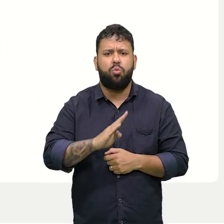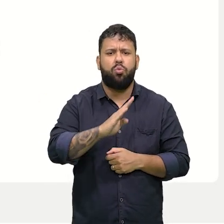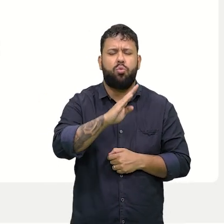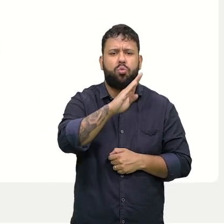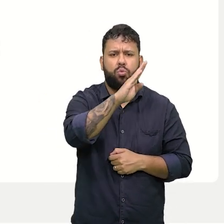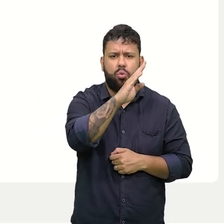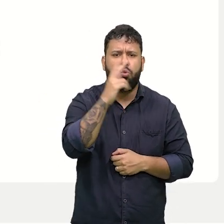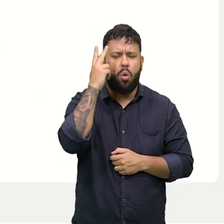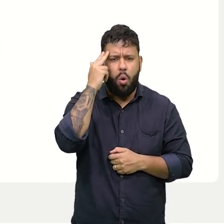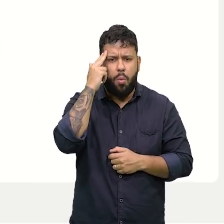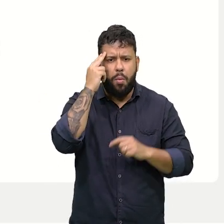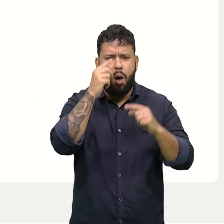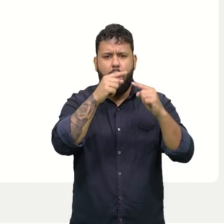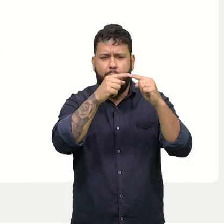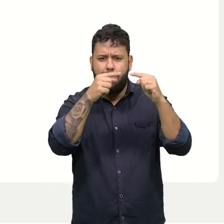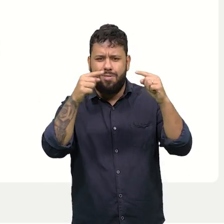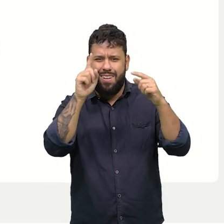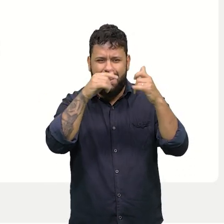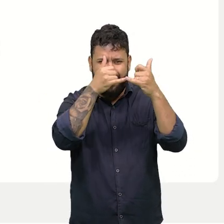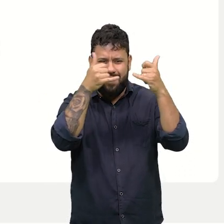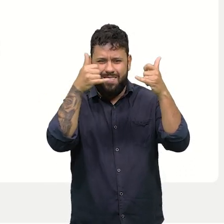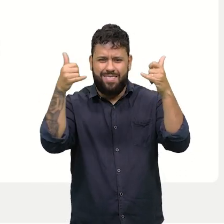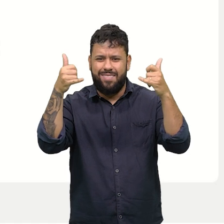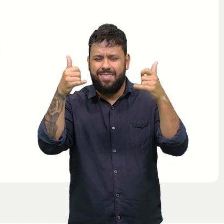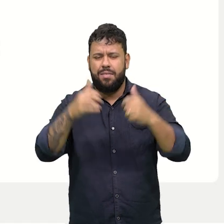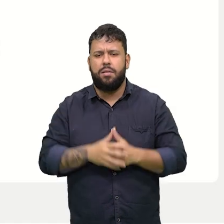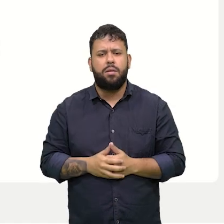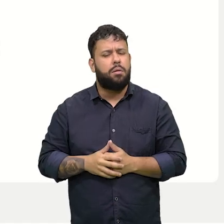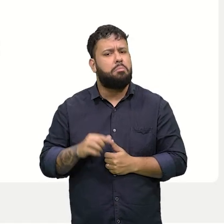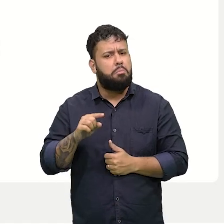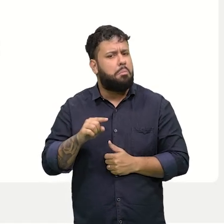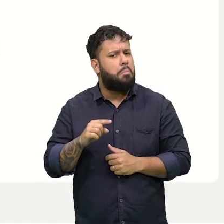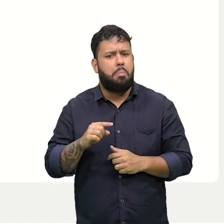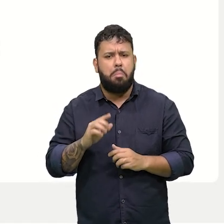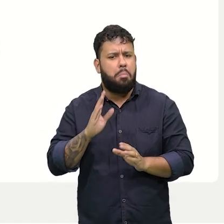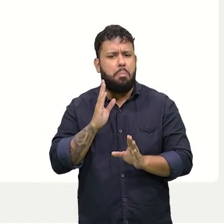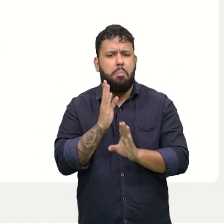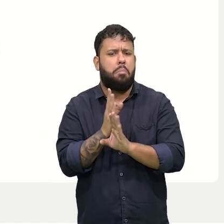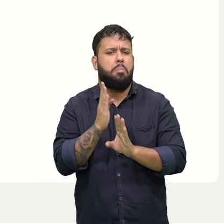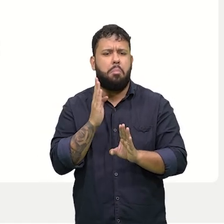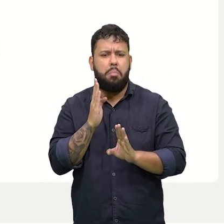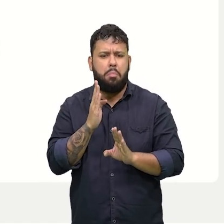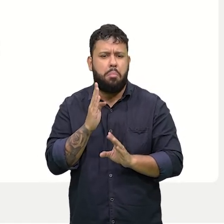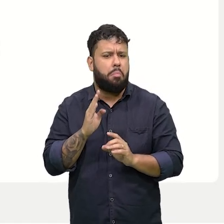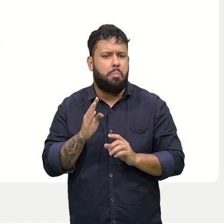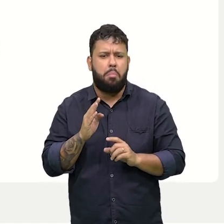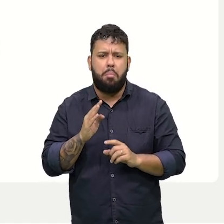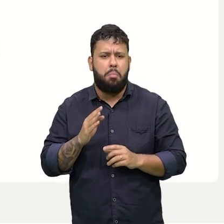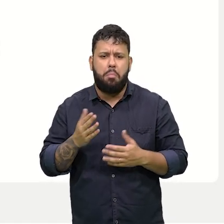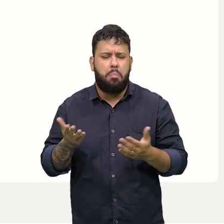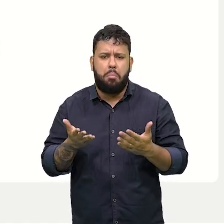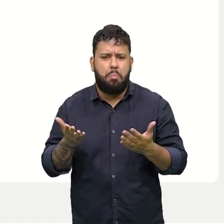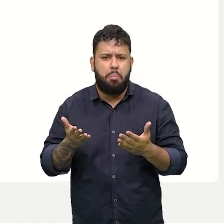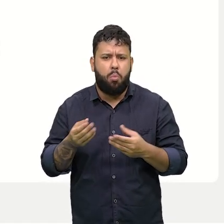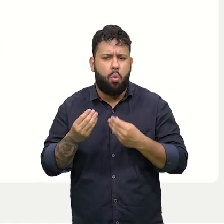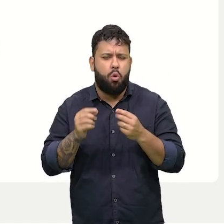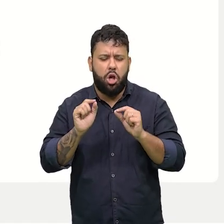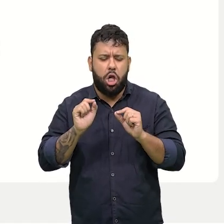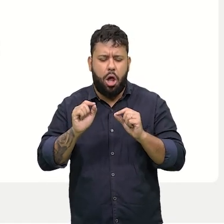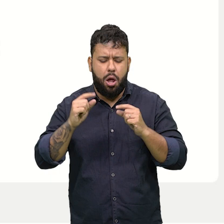à normalidade, que seria a linha tracejada, foi detectada. Ou seja, quem